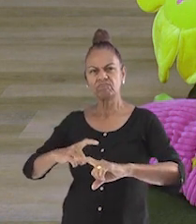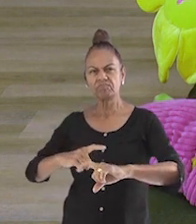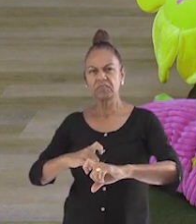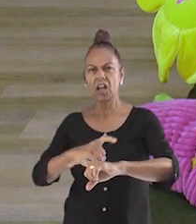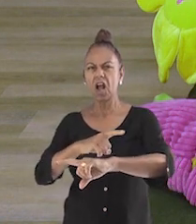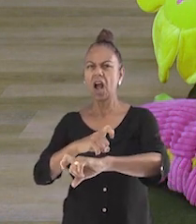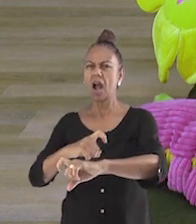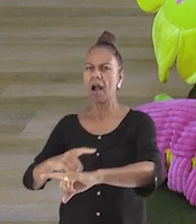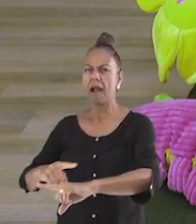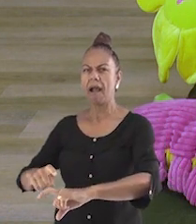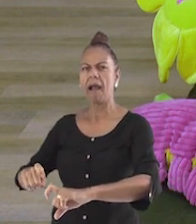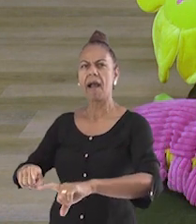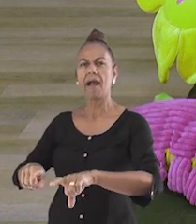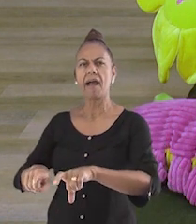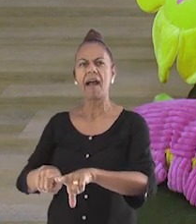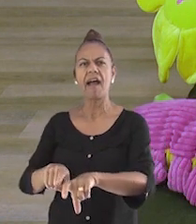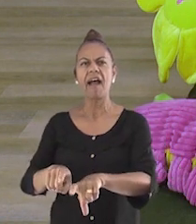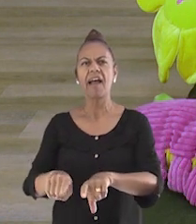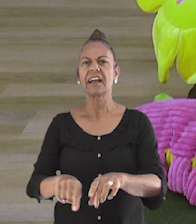fabricar.